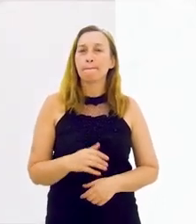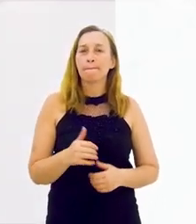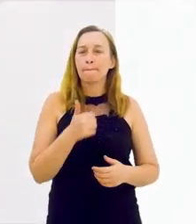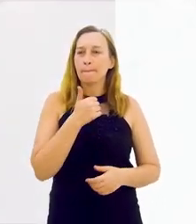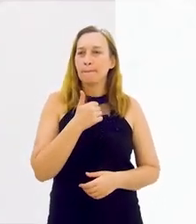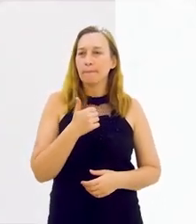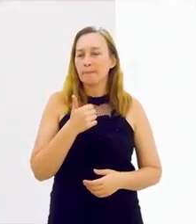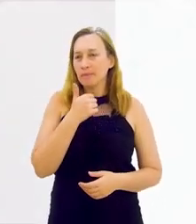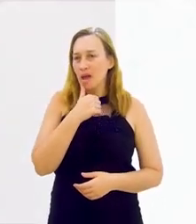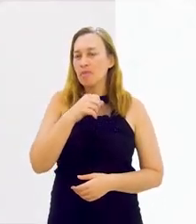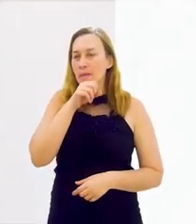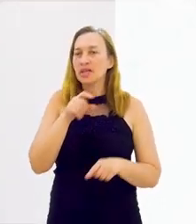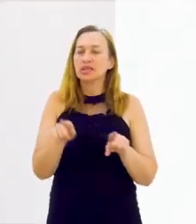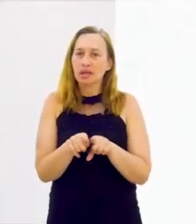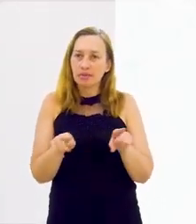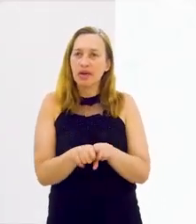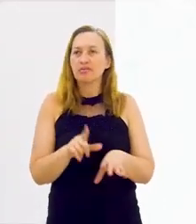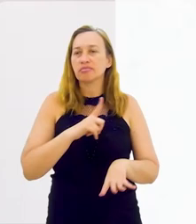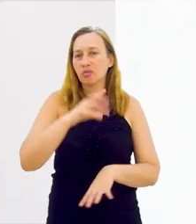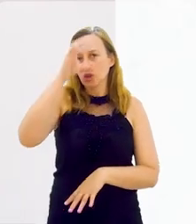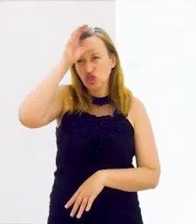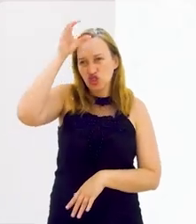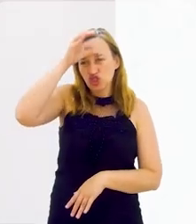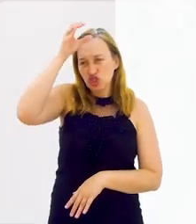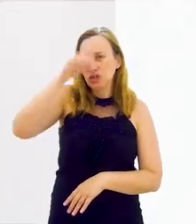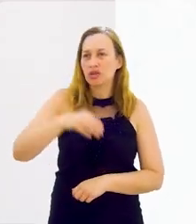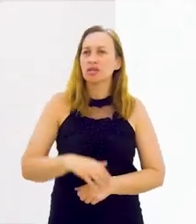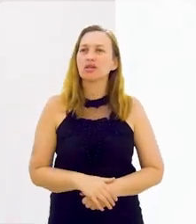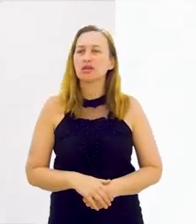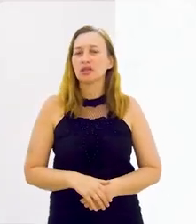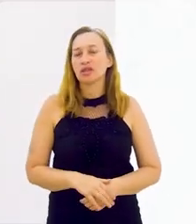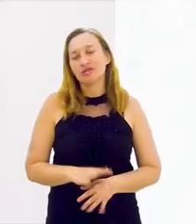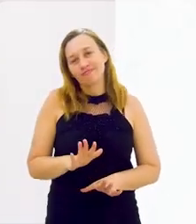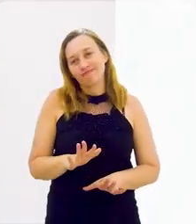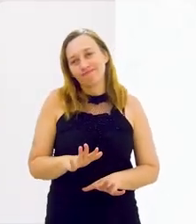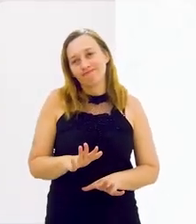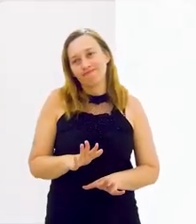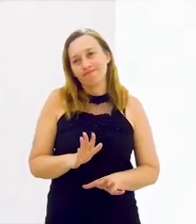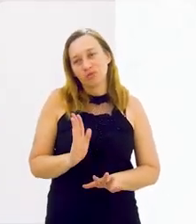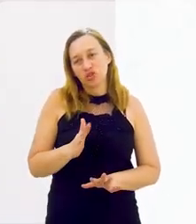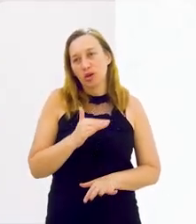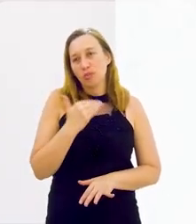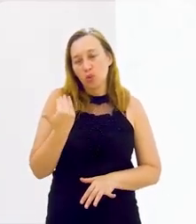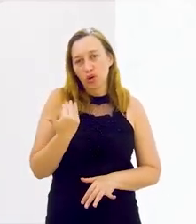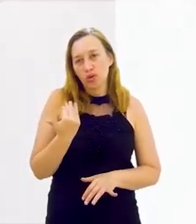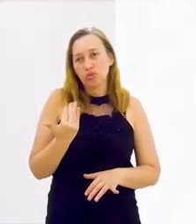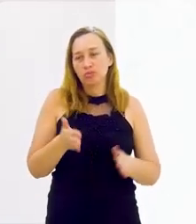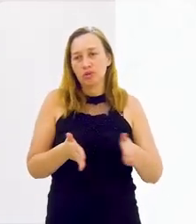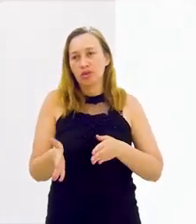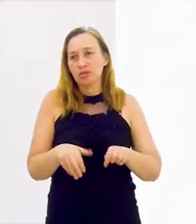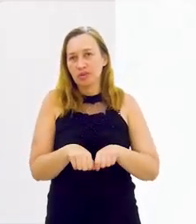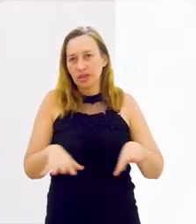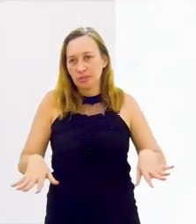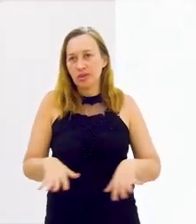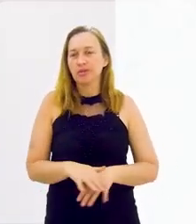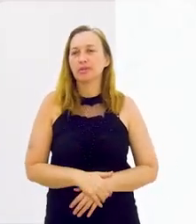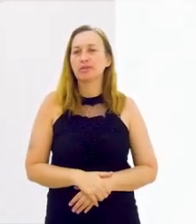Por parte de mãe, também, eu tenho uma tia, né, tinha, infelizmente ela deixou a gente na